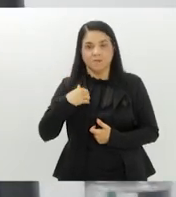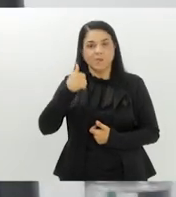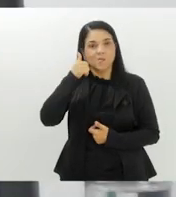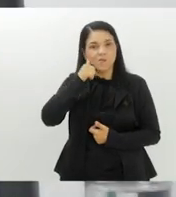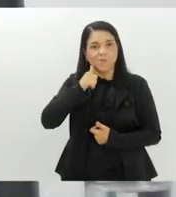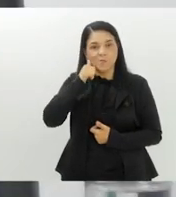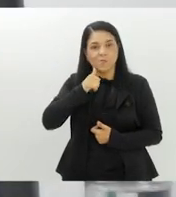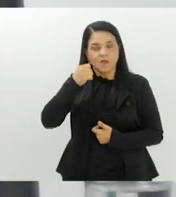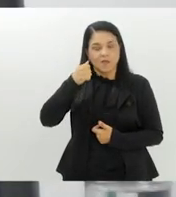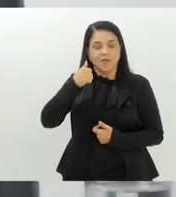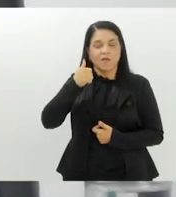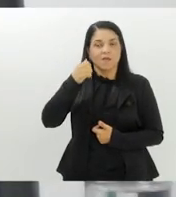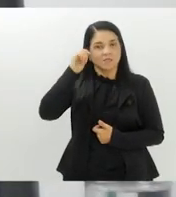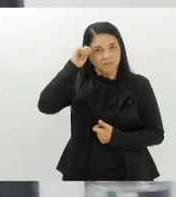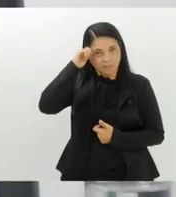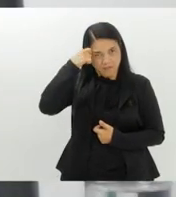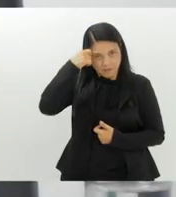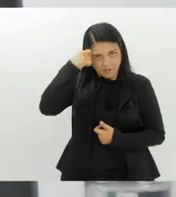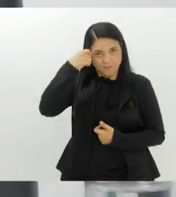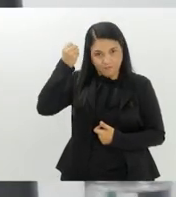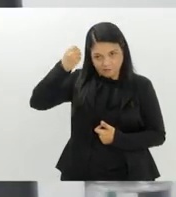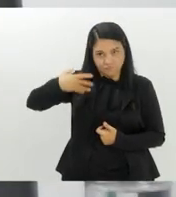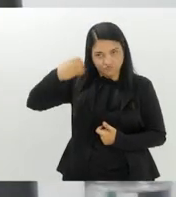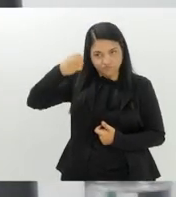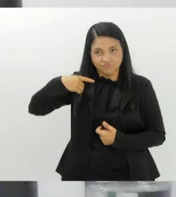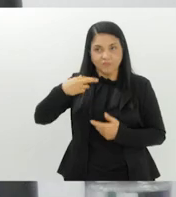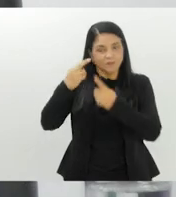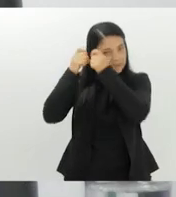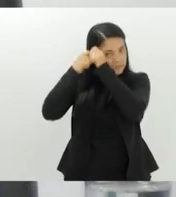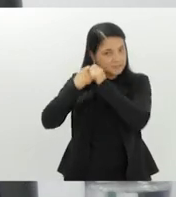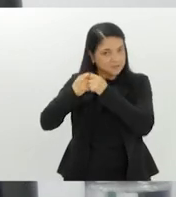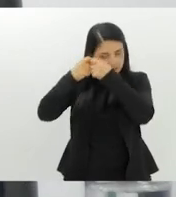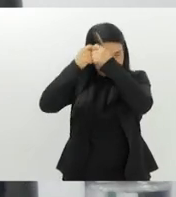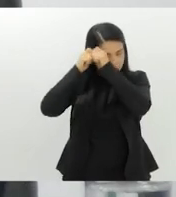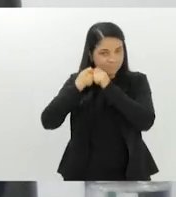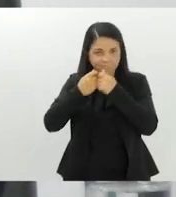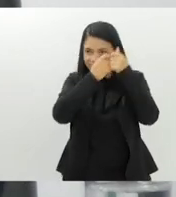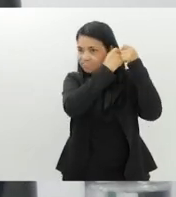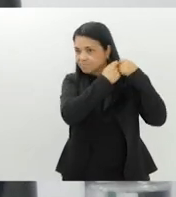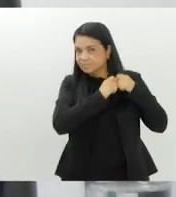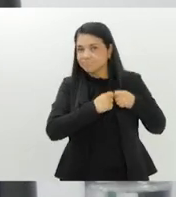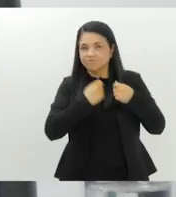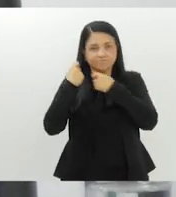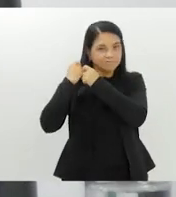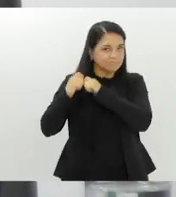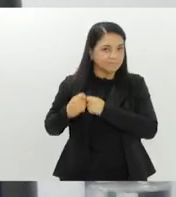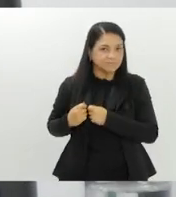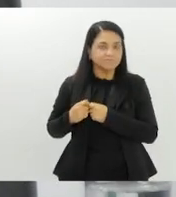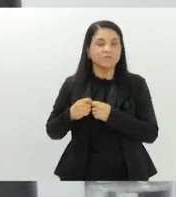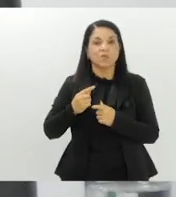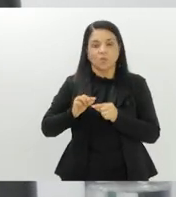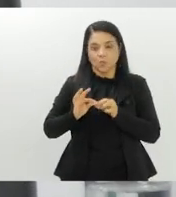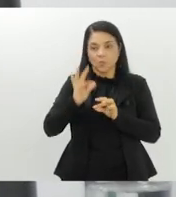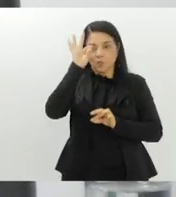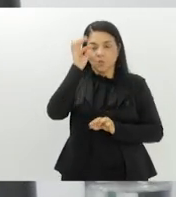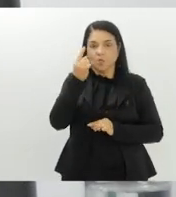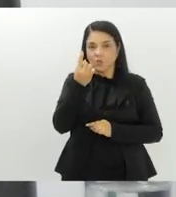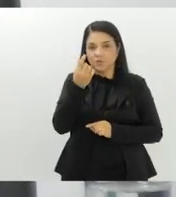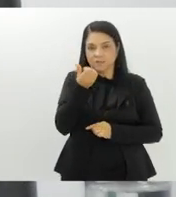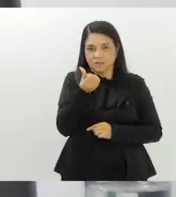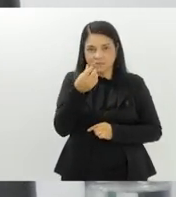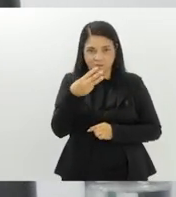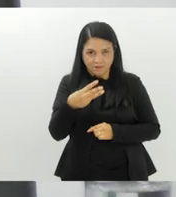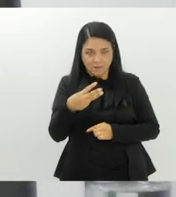eu estou usando tranças no cabelo hoje. Eu tenho 1,63 m,